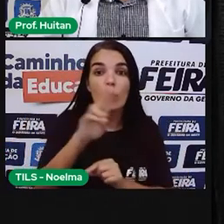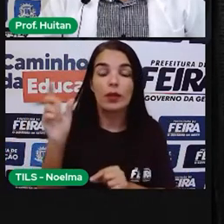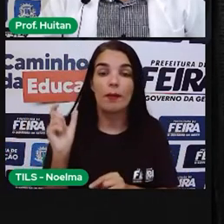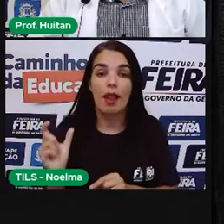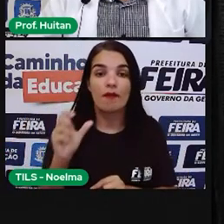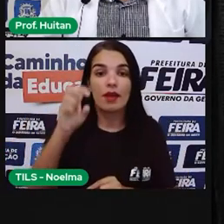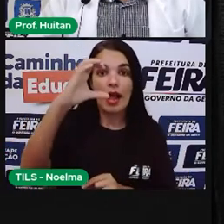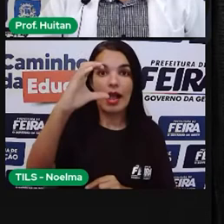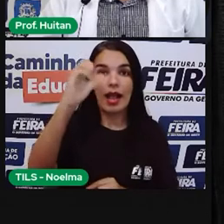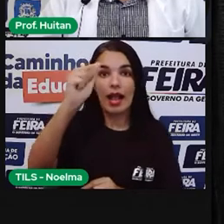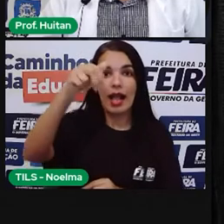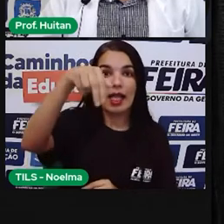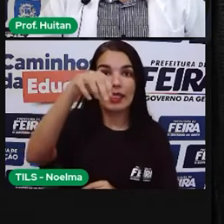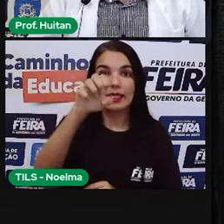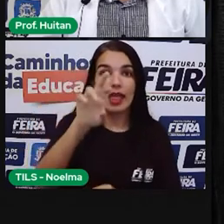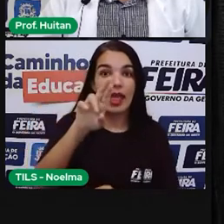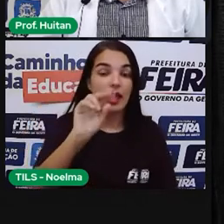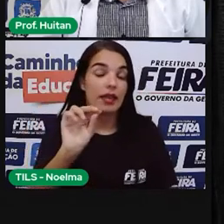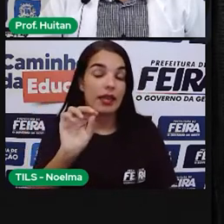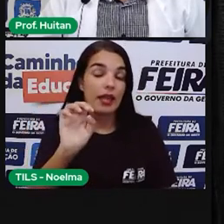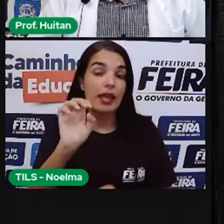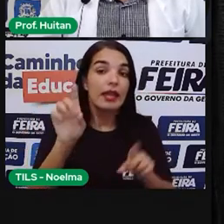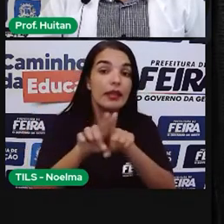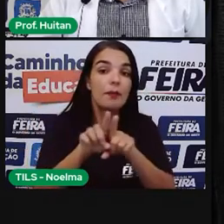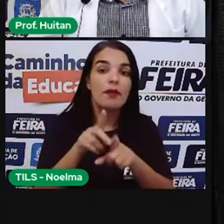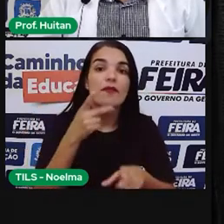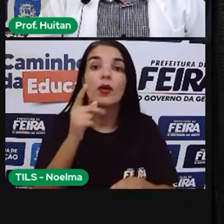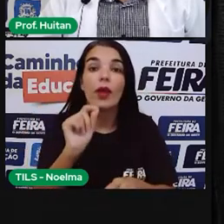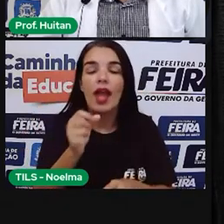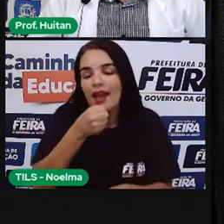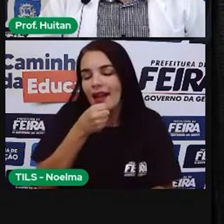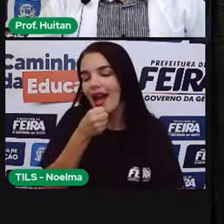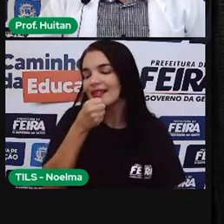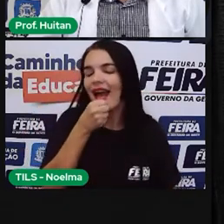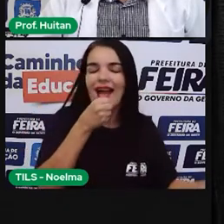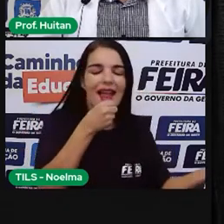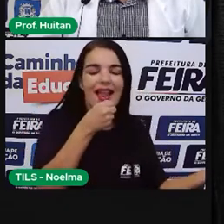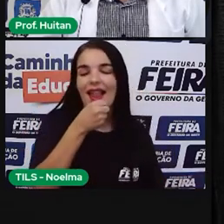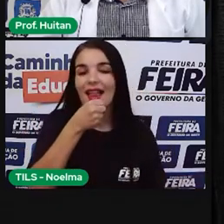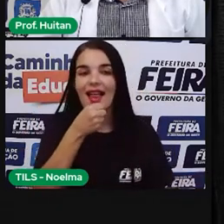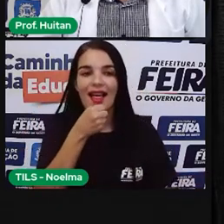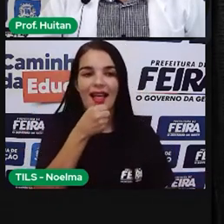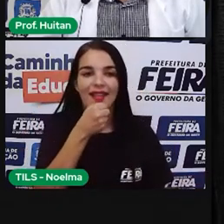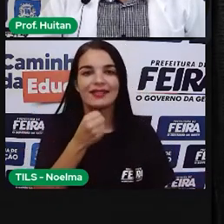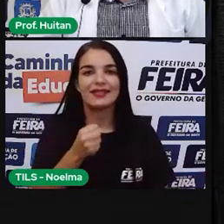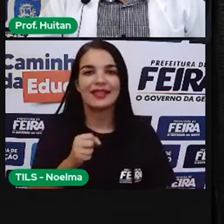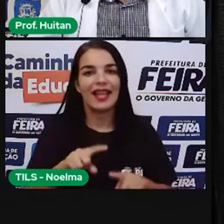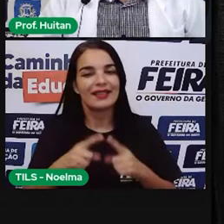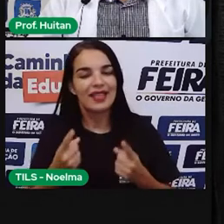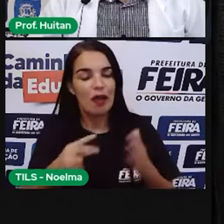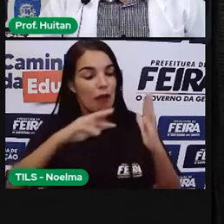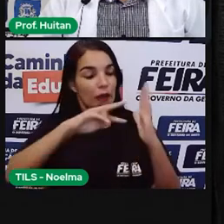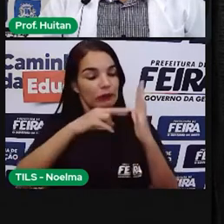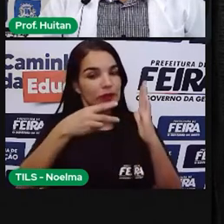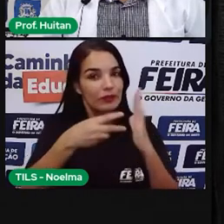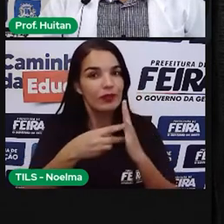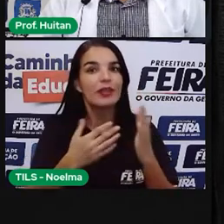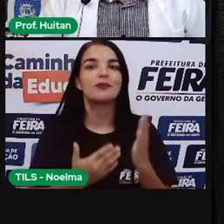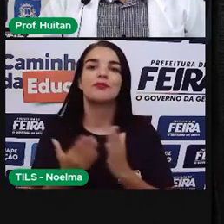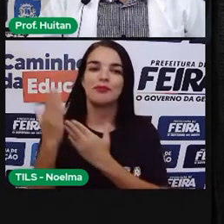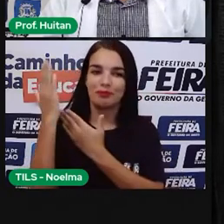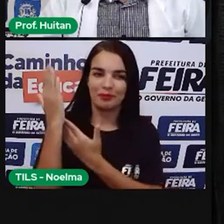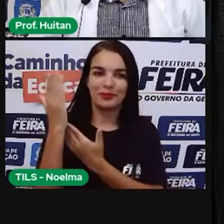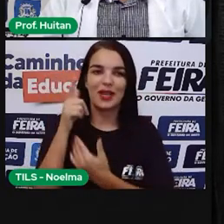significa cantar. Então, na sua origem, na sua etimologia, a música vem da palavra cancio do